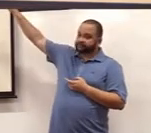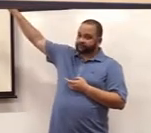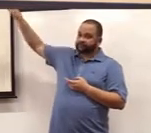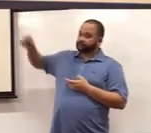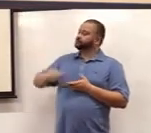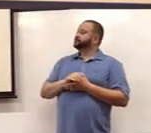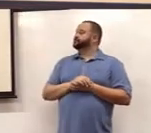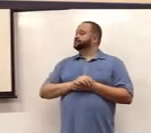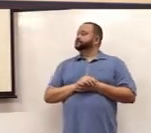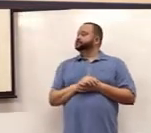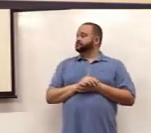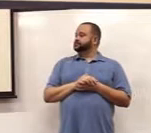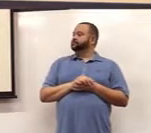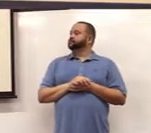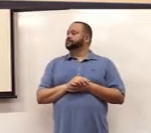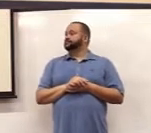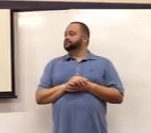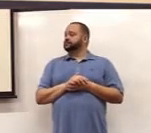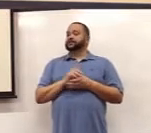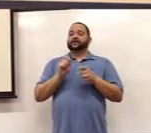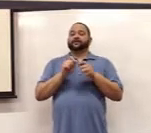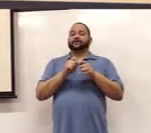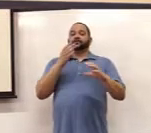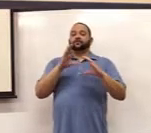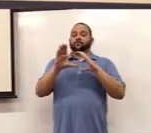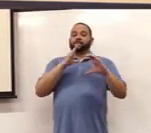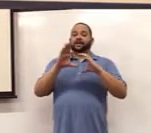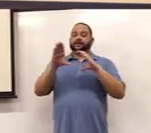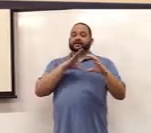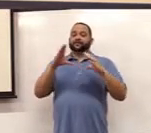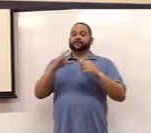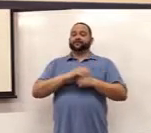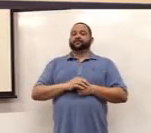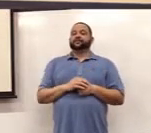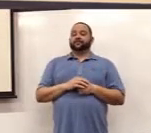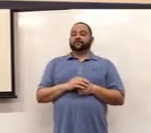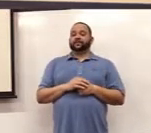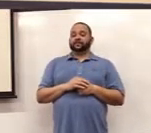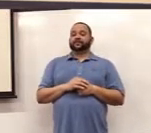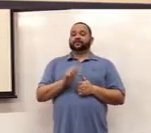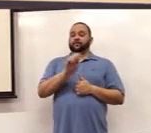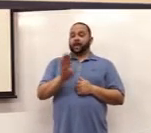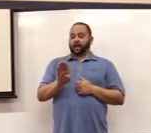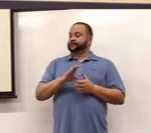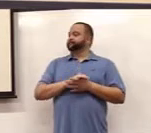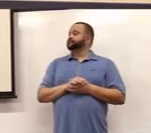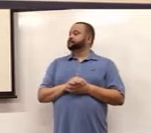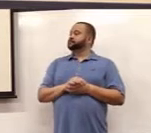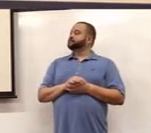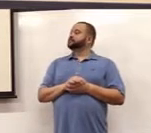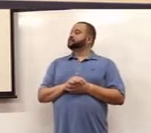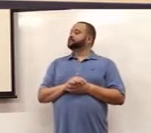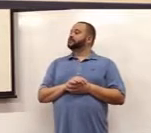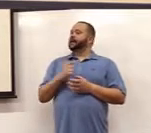aos moldes de uma canção de bar, de bebida. Eles têm isso muito lá na Europa, né? É uma coisa que eles